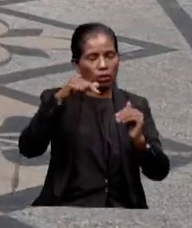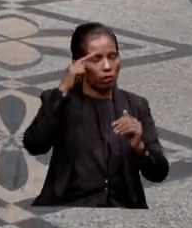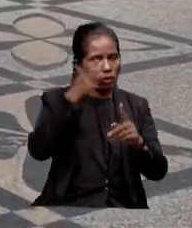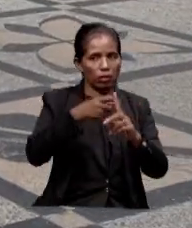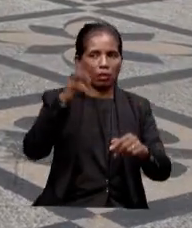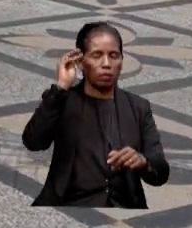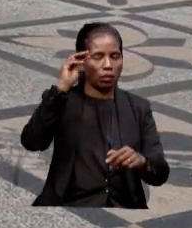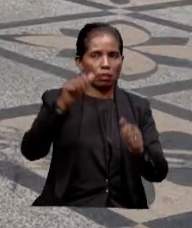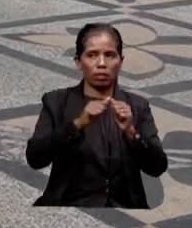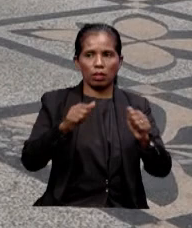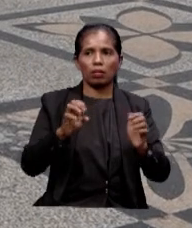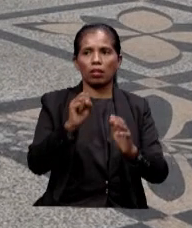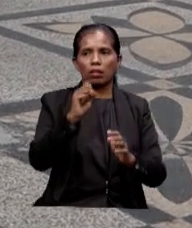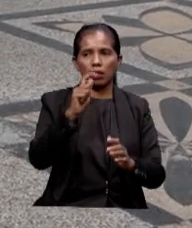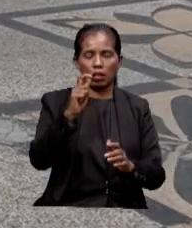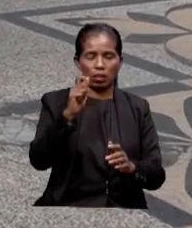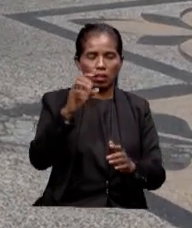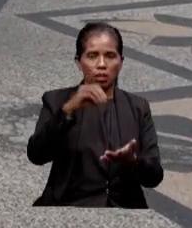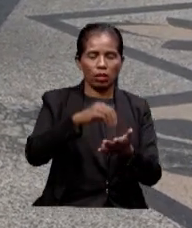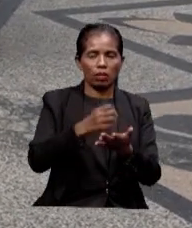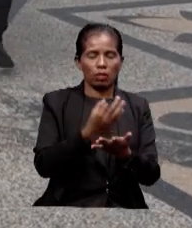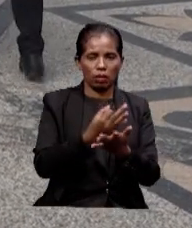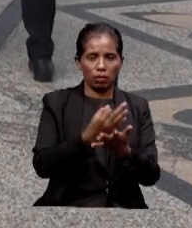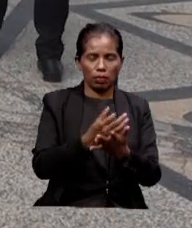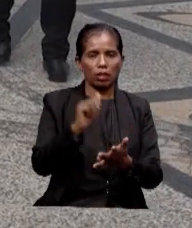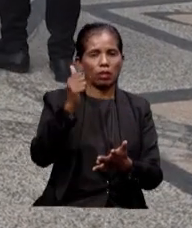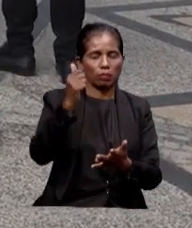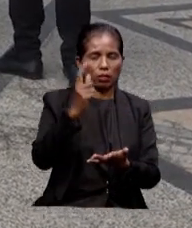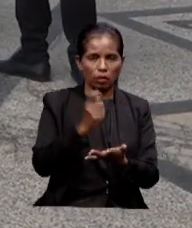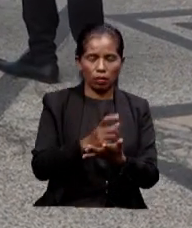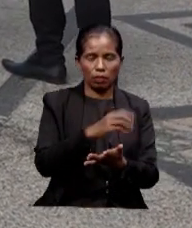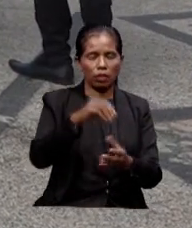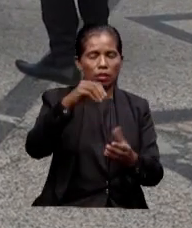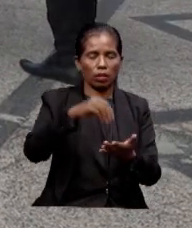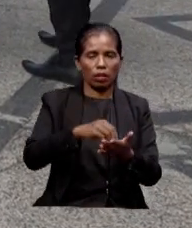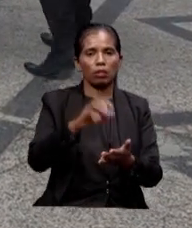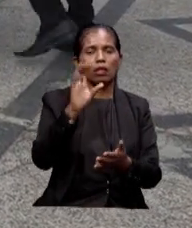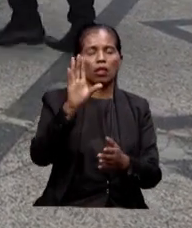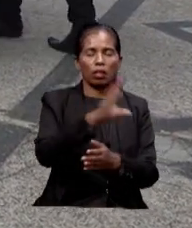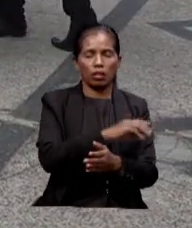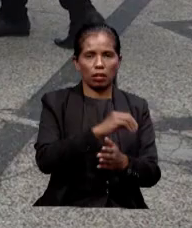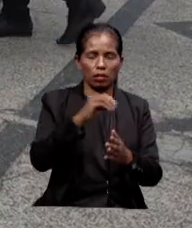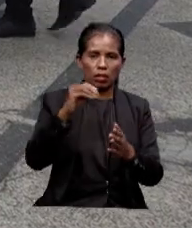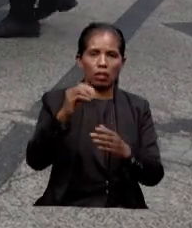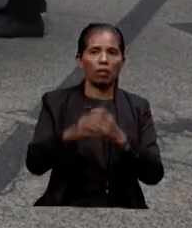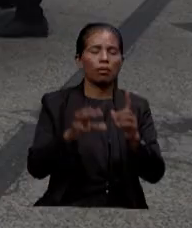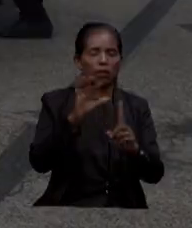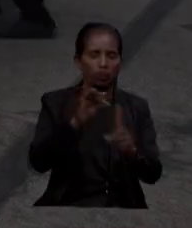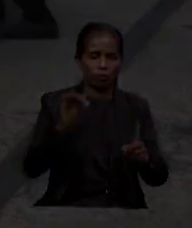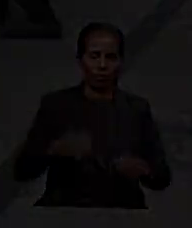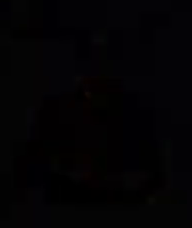Ministério Administração Estatal preveu na orçamento tokong sanulu, ho di realiza eleição parlamentar tinang ne. Agustinho da Costa, ZMN.